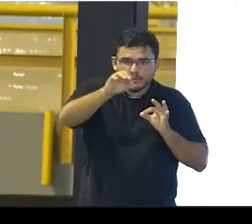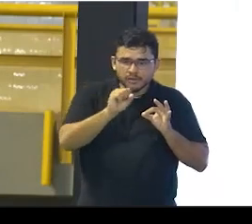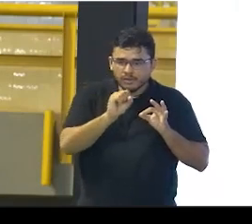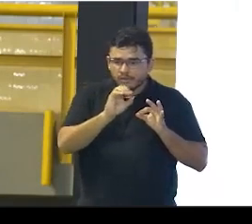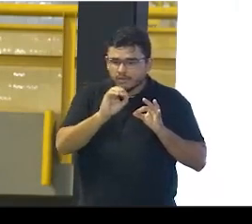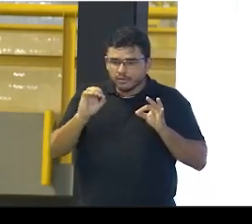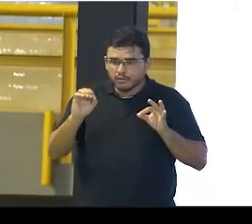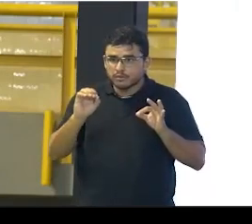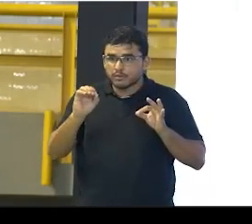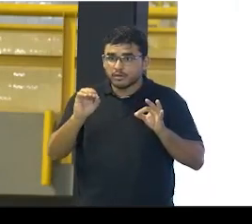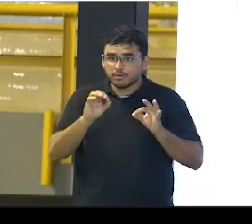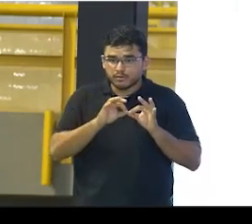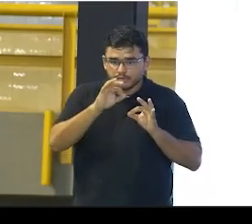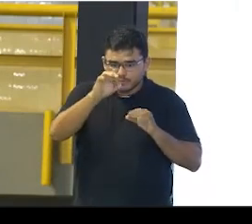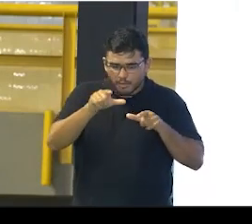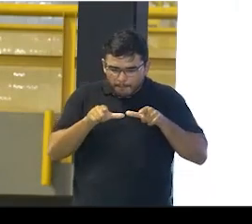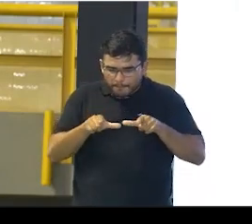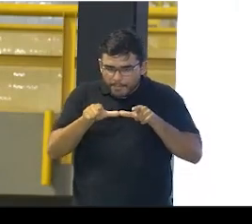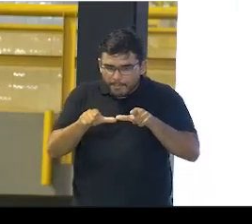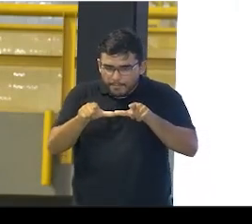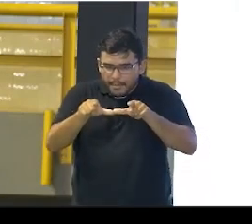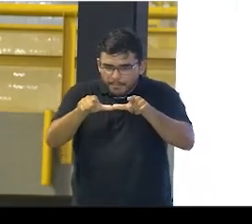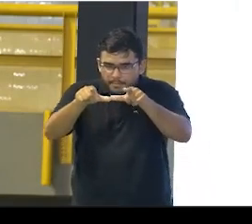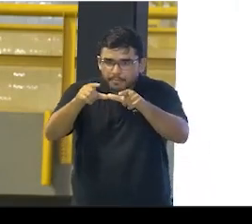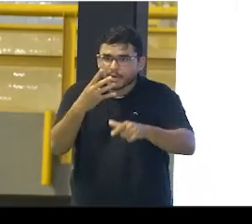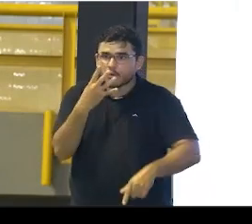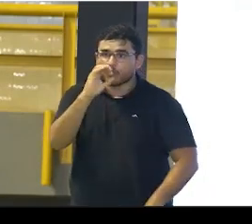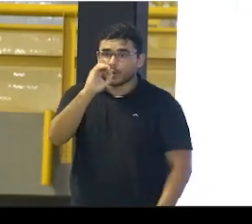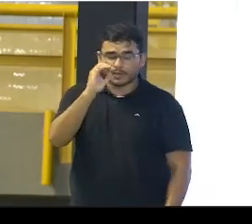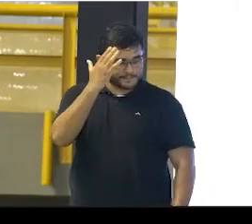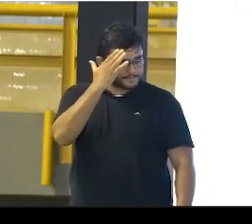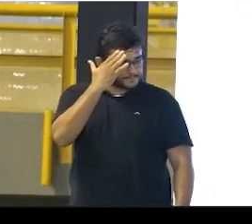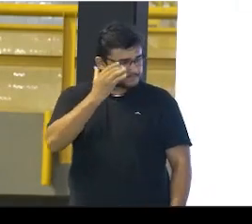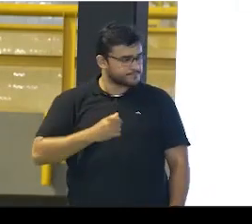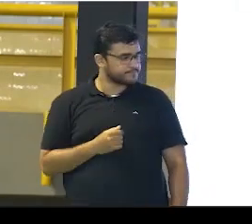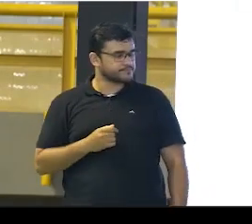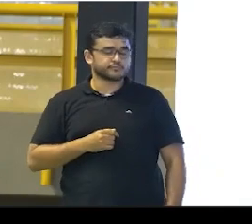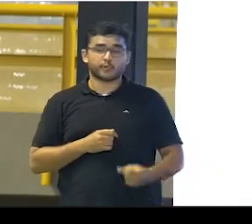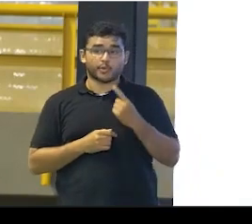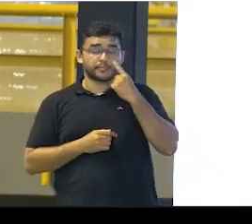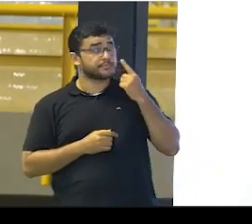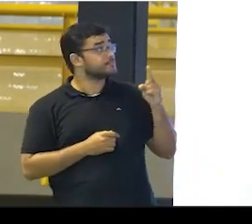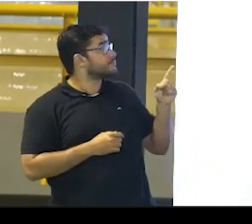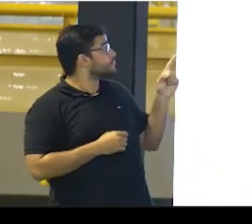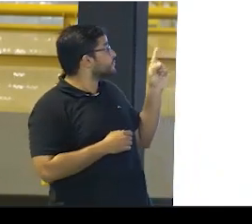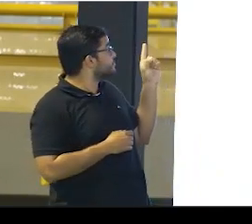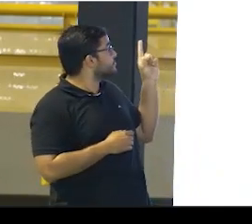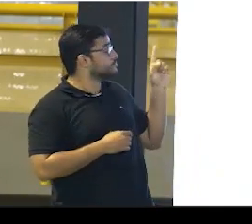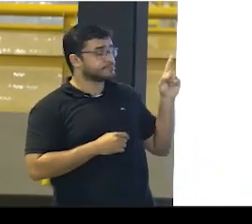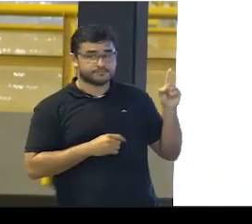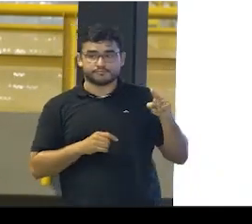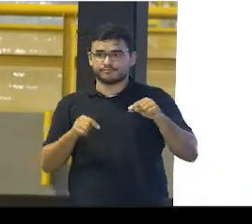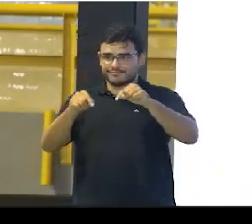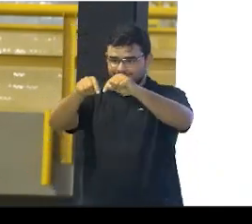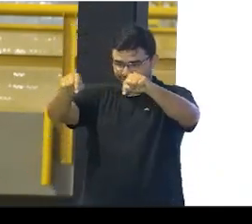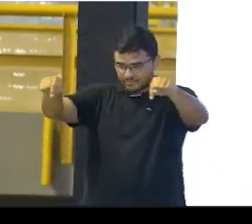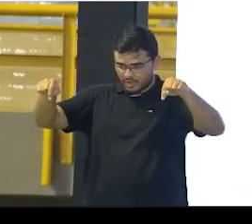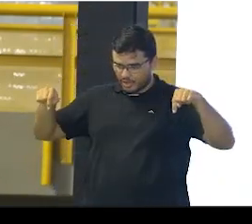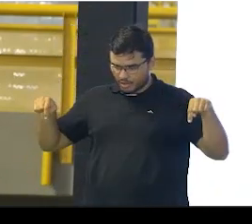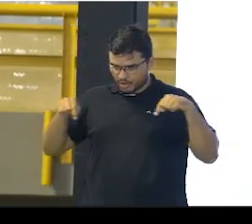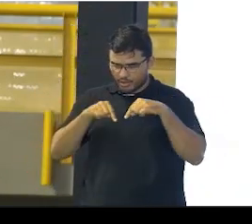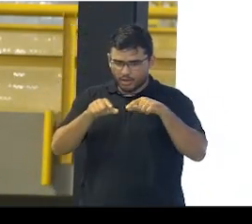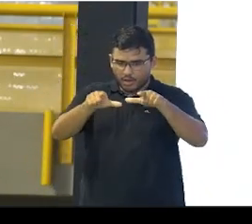é o outro cateto. B vezes C é a área do retângulo. Mas como eu quero só a metade, B vezes C